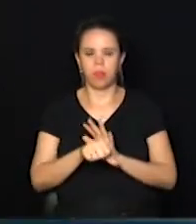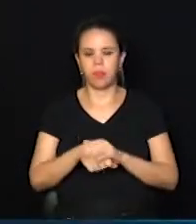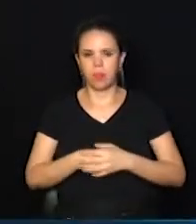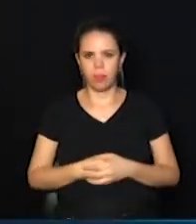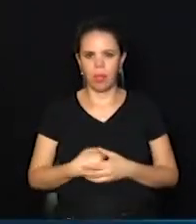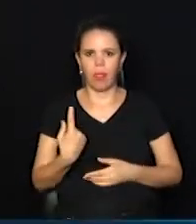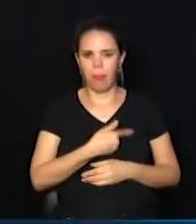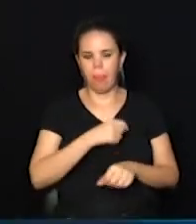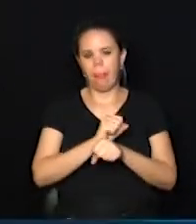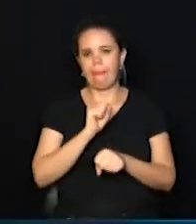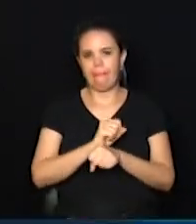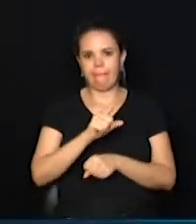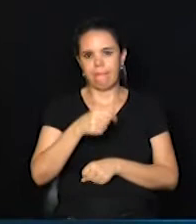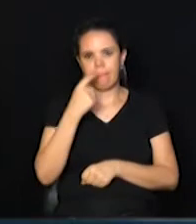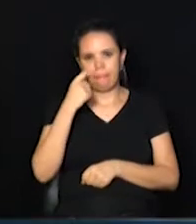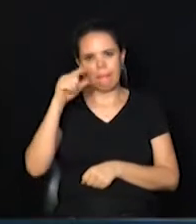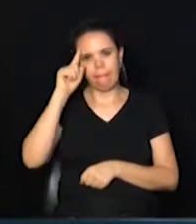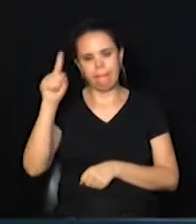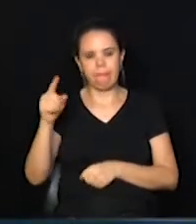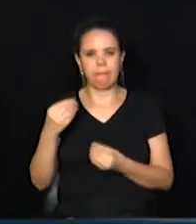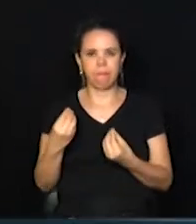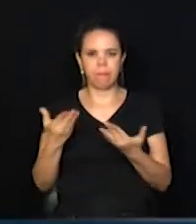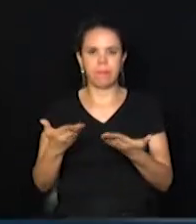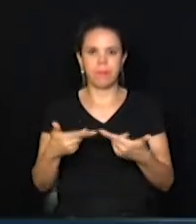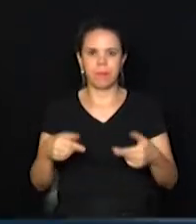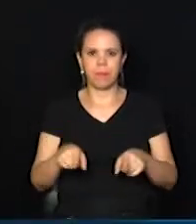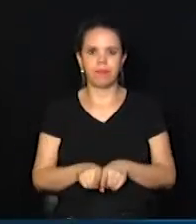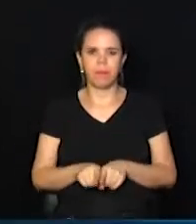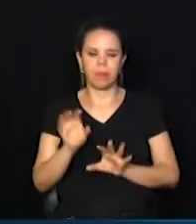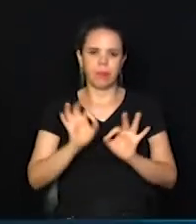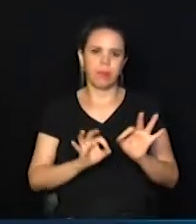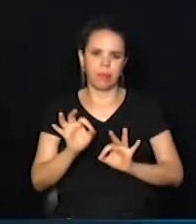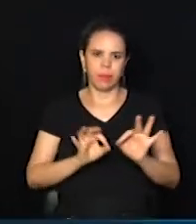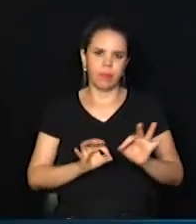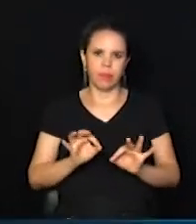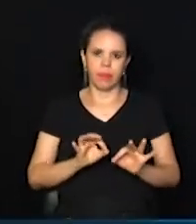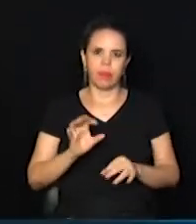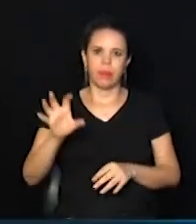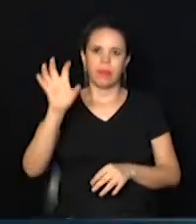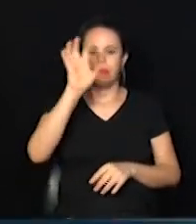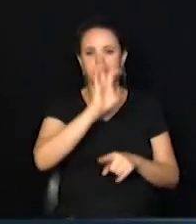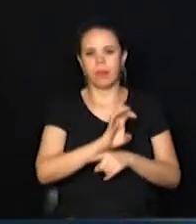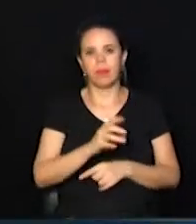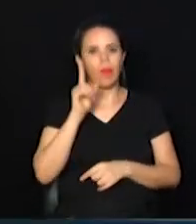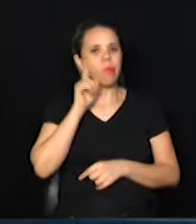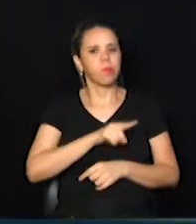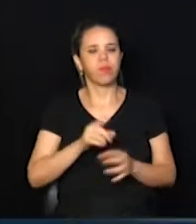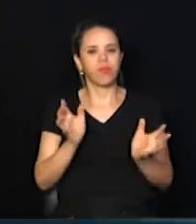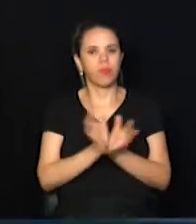Nós aguardamos essa data para enviar, então, à Organização dos Estados Americanos, mais precisamente a